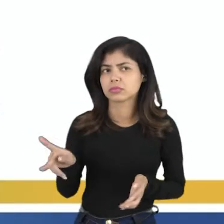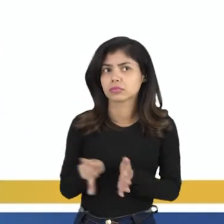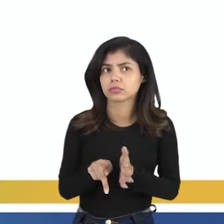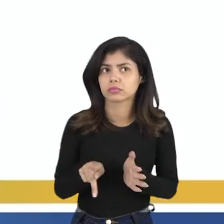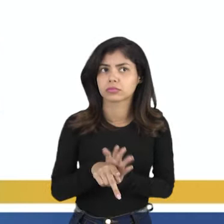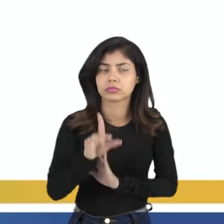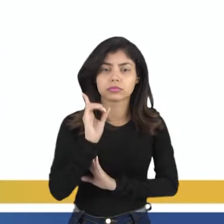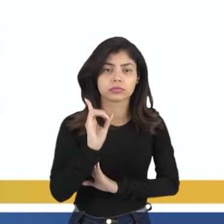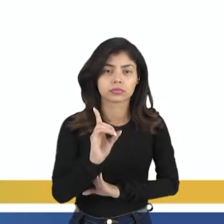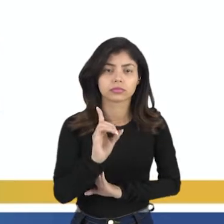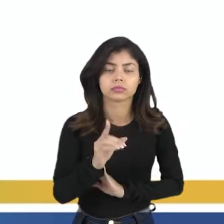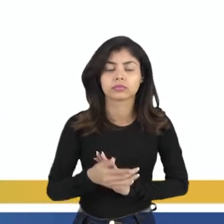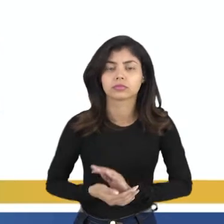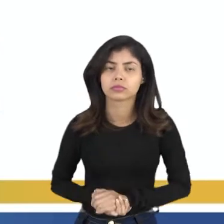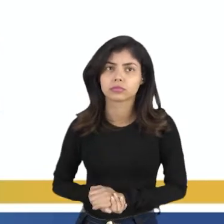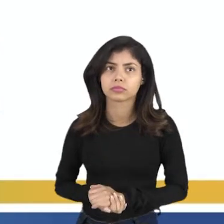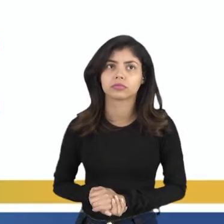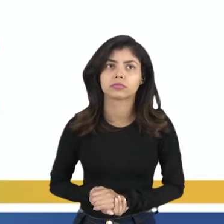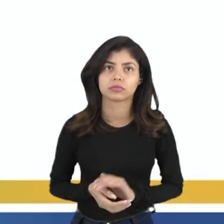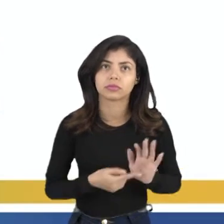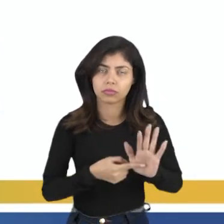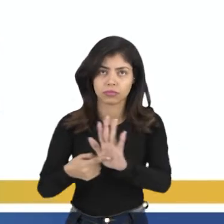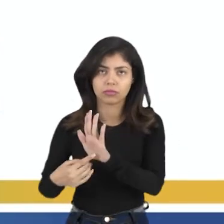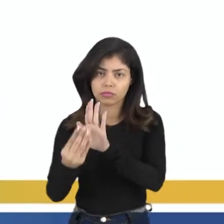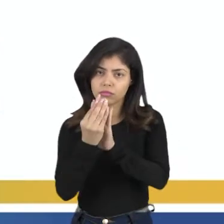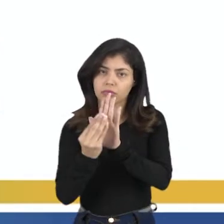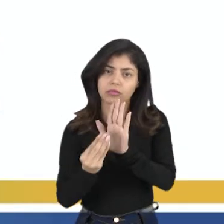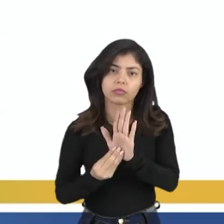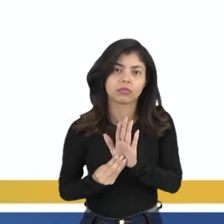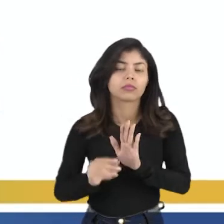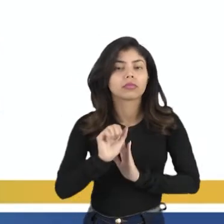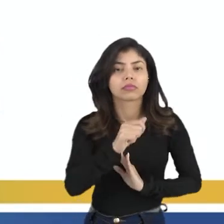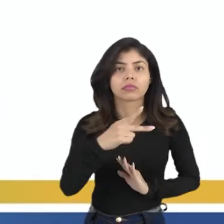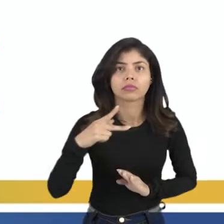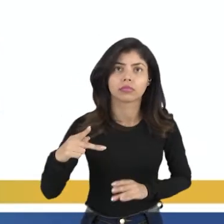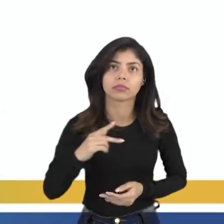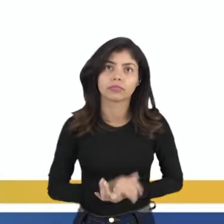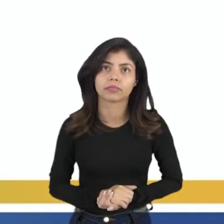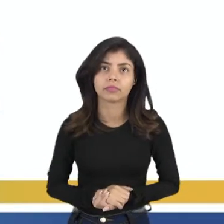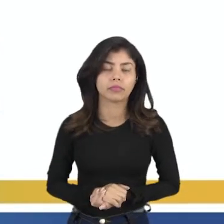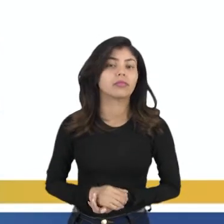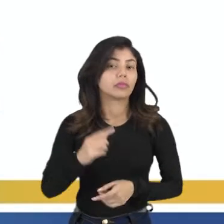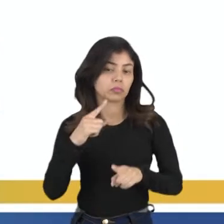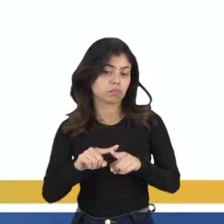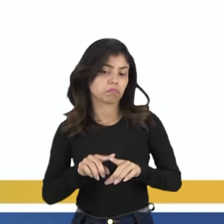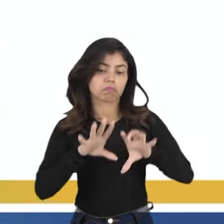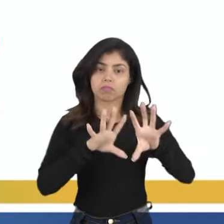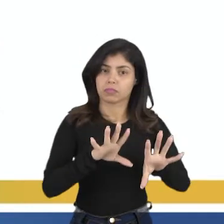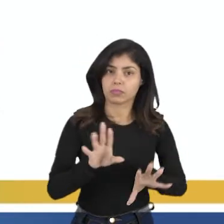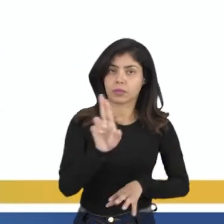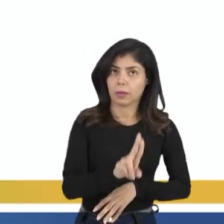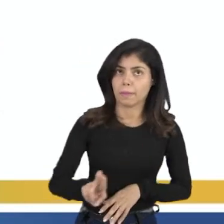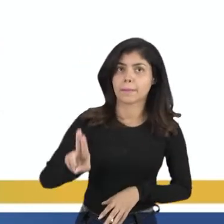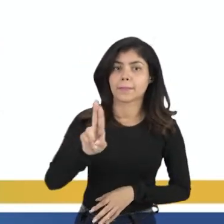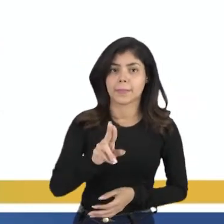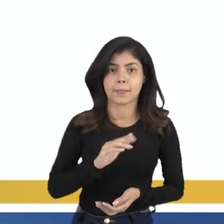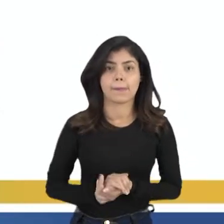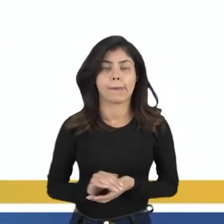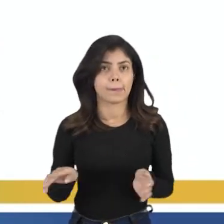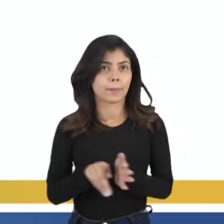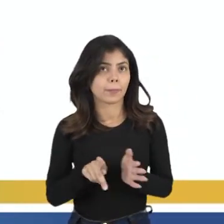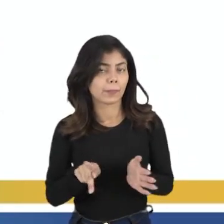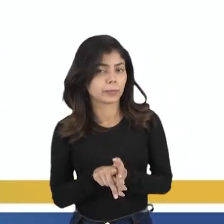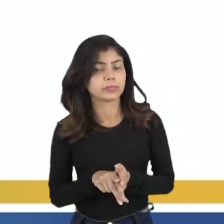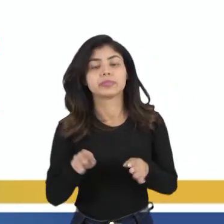adequada seria a letra D, expõe dados sobre o aplicativo, porque realmente é isso que o texto traz, uma exposição